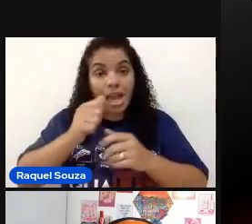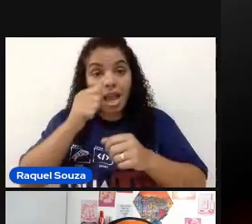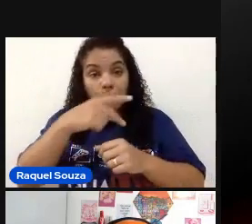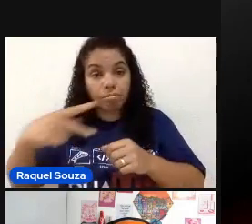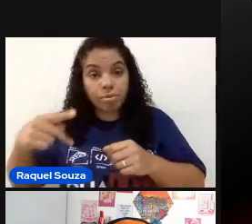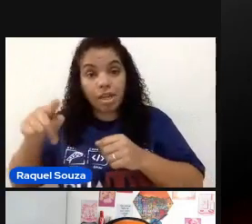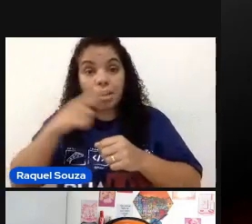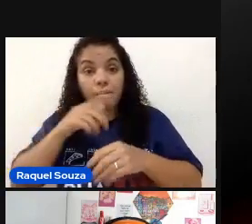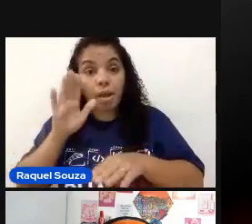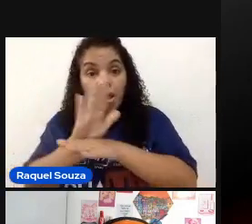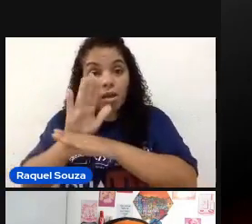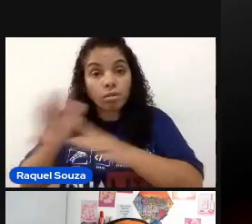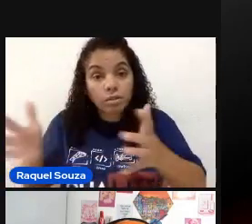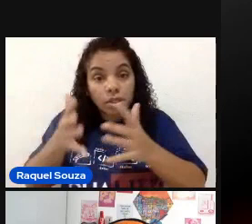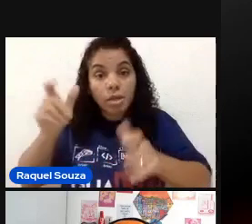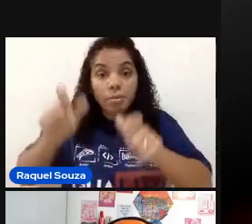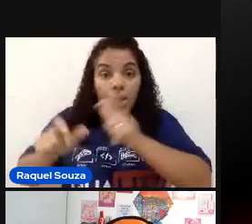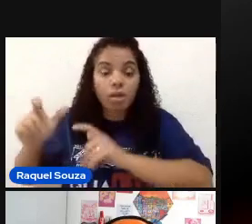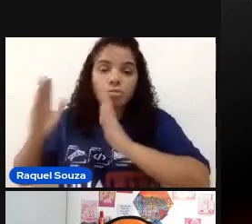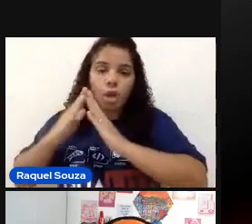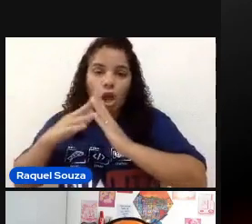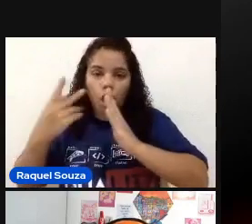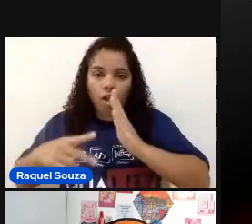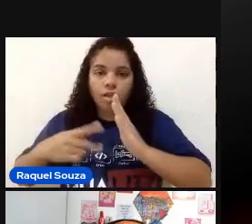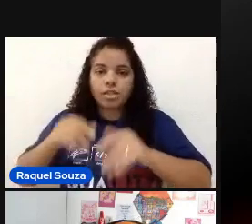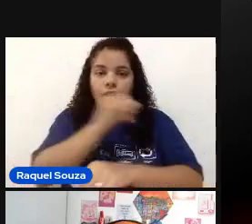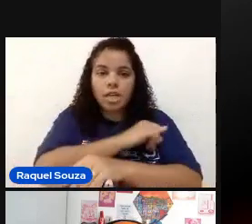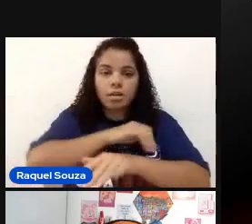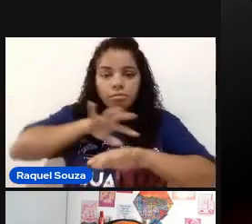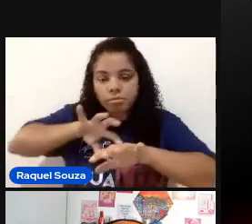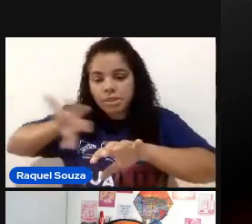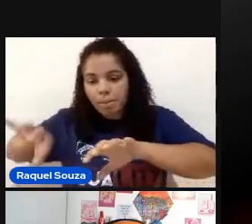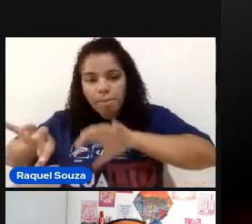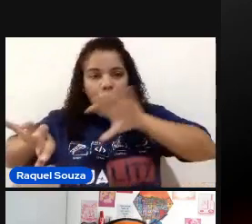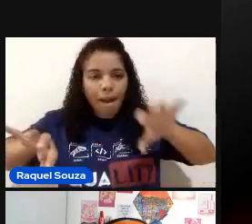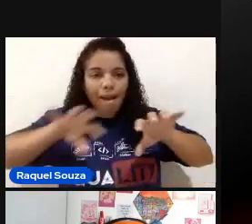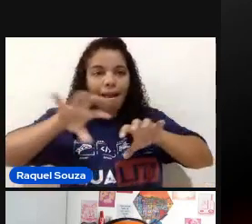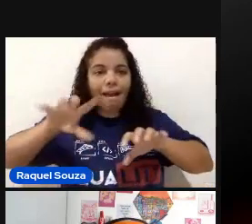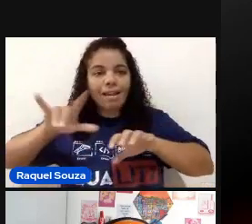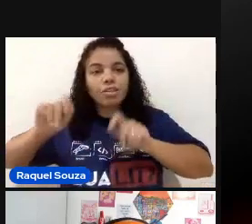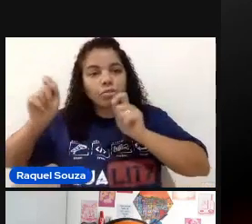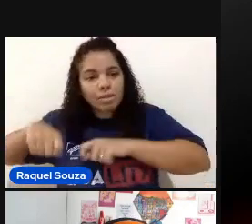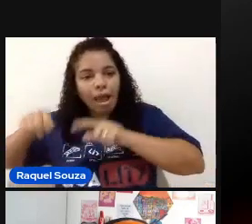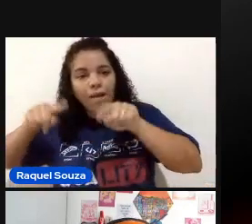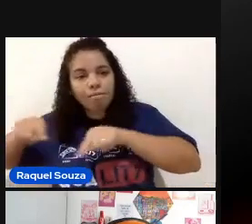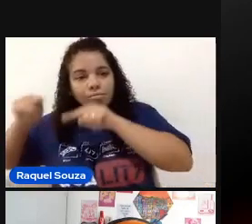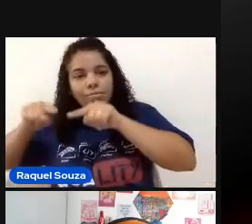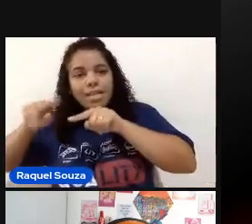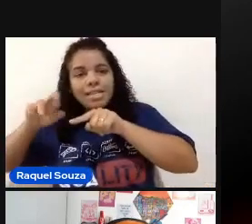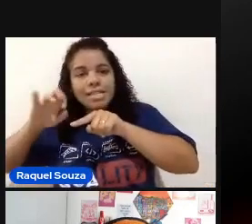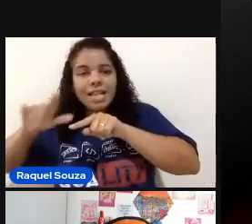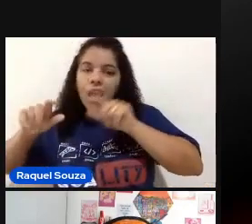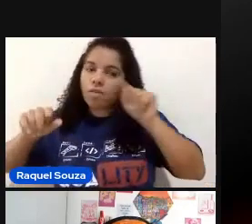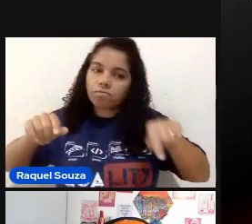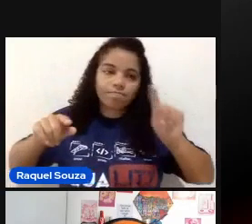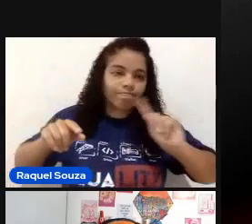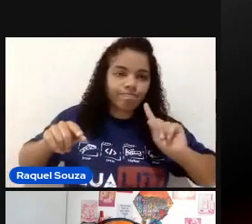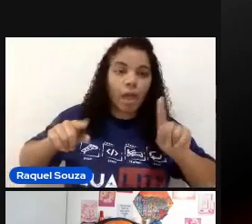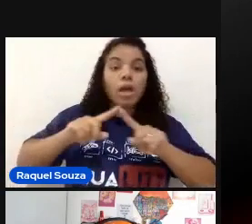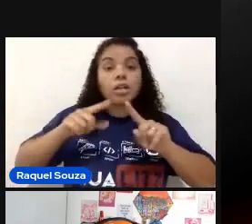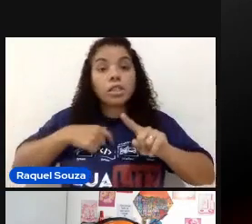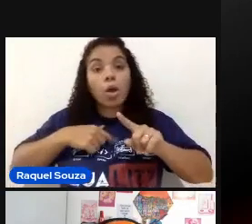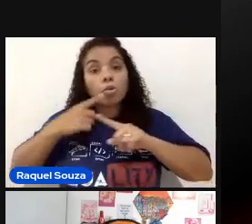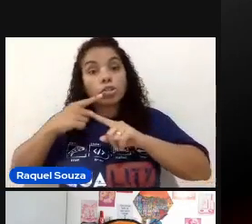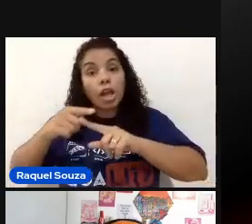o seu lixo em reciclável e não reciclável, pois teria a facilidade de alguém buscar em suas residências, já